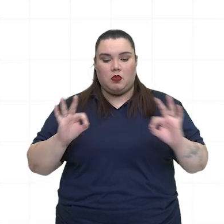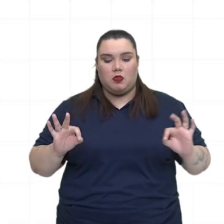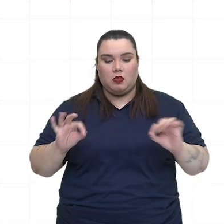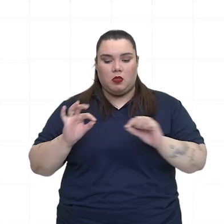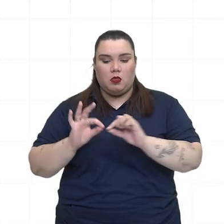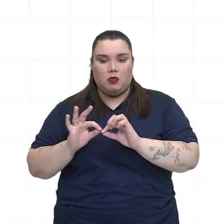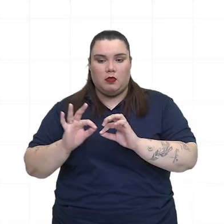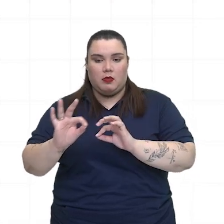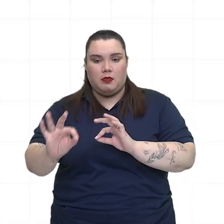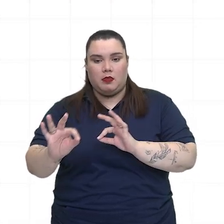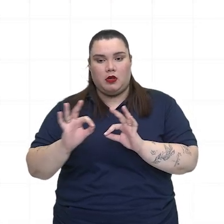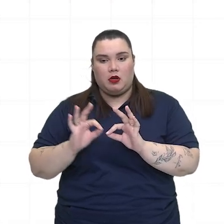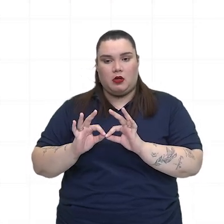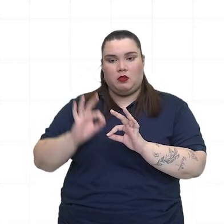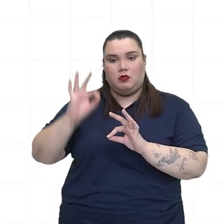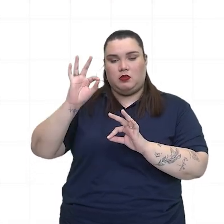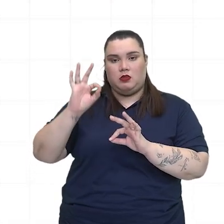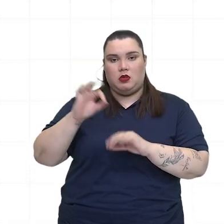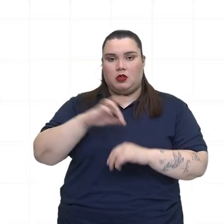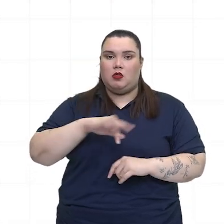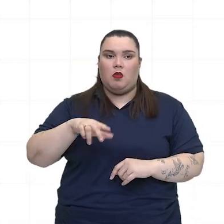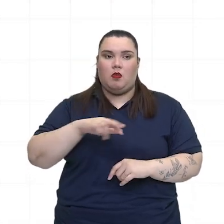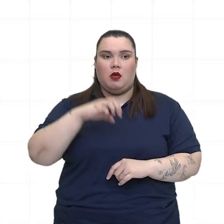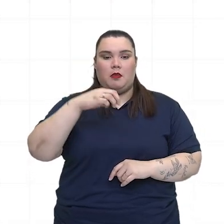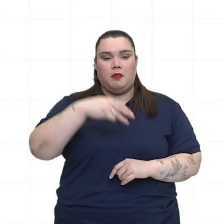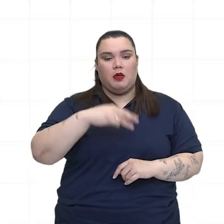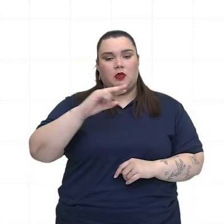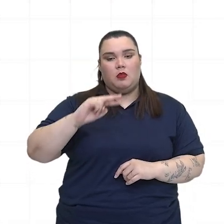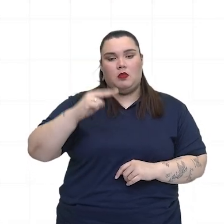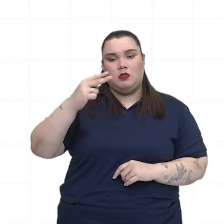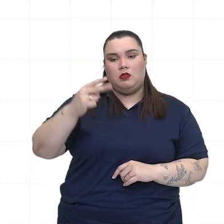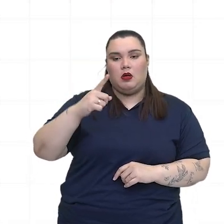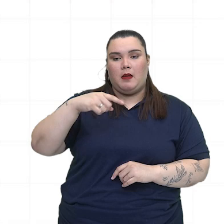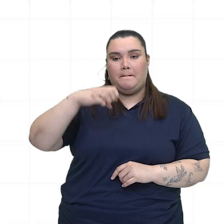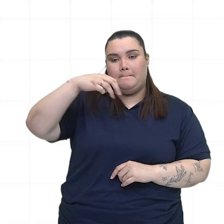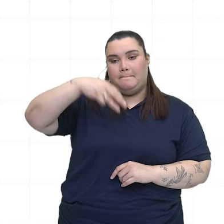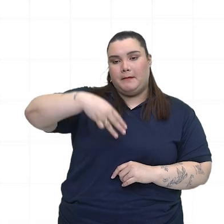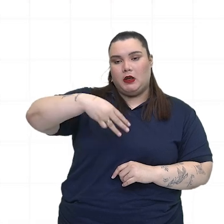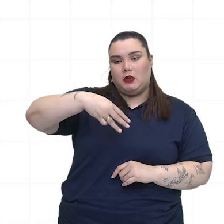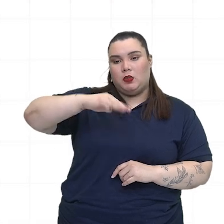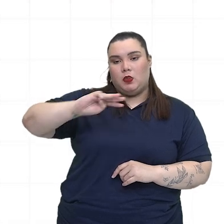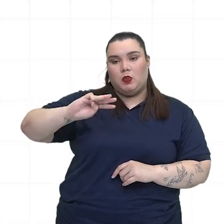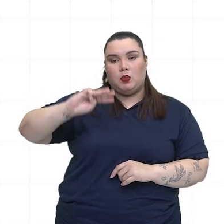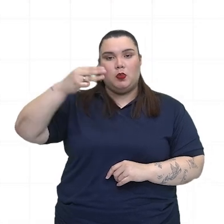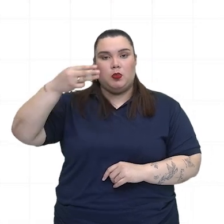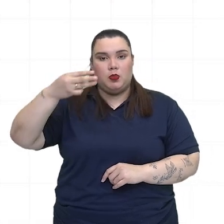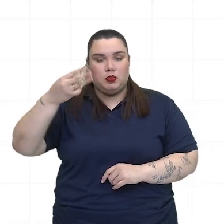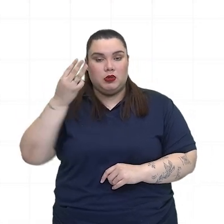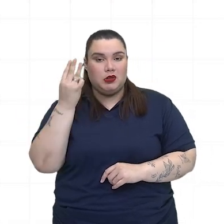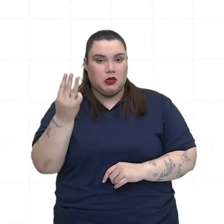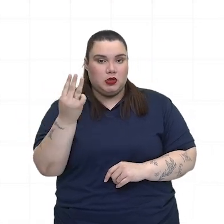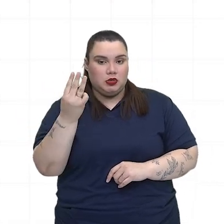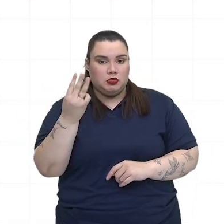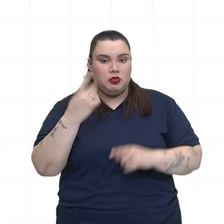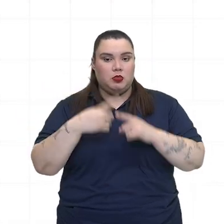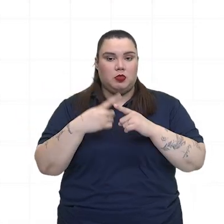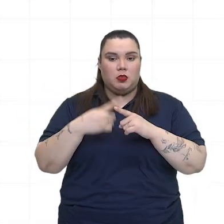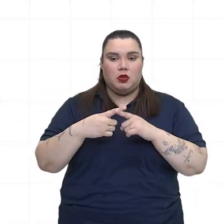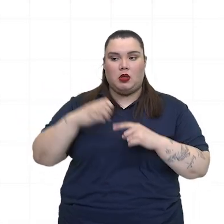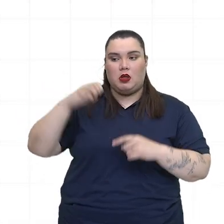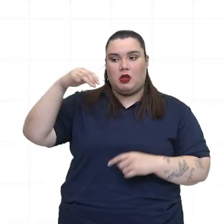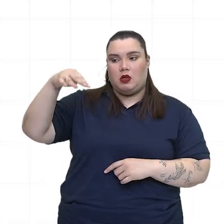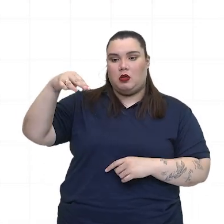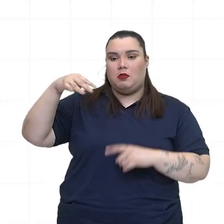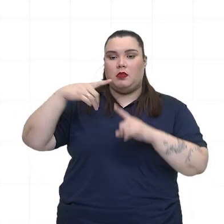comprimento e altura, nós não teríamos metro ao quadrado, nós teríamos o que? Metro ao cubo, né? Porque eu teria um m